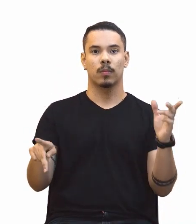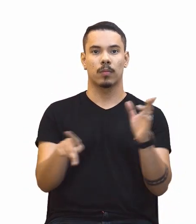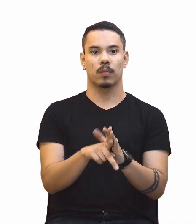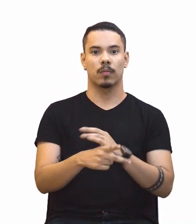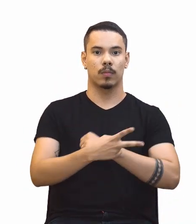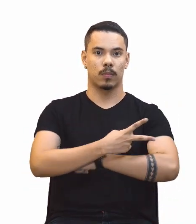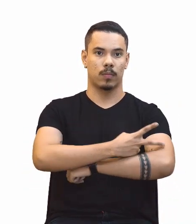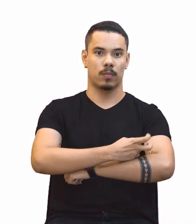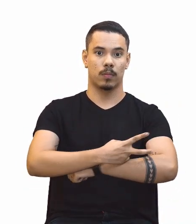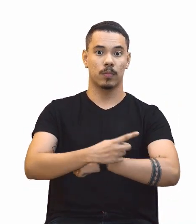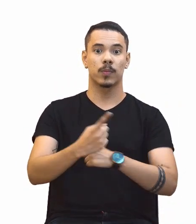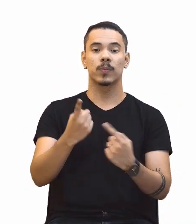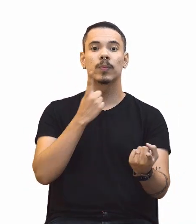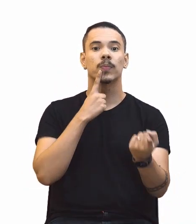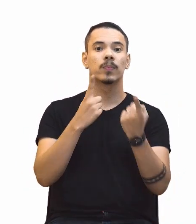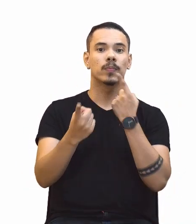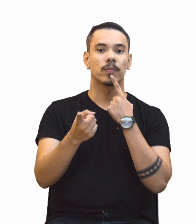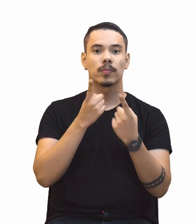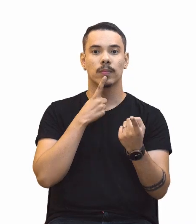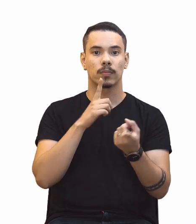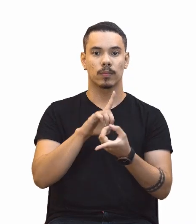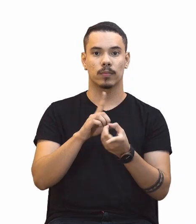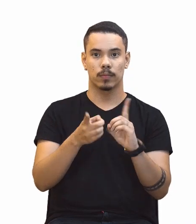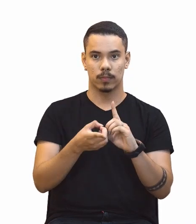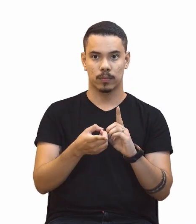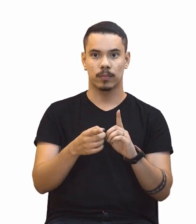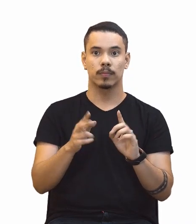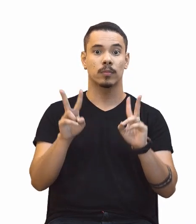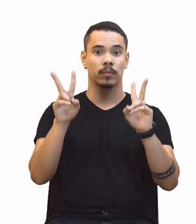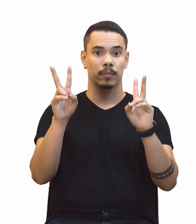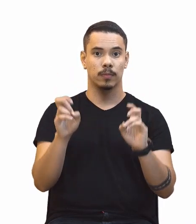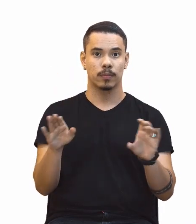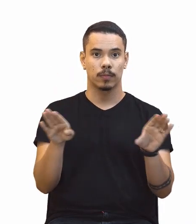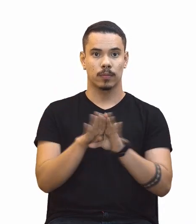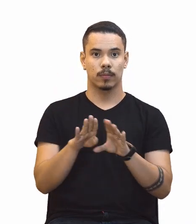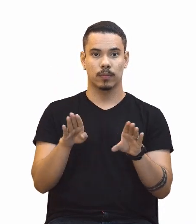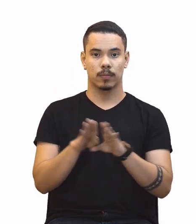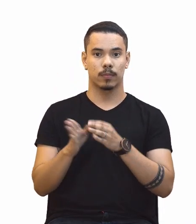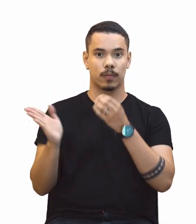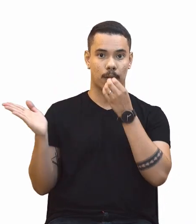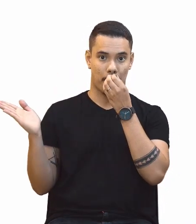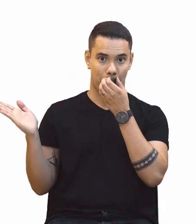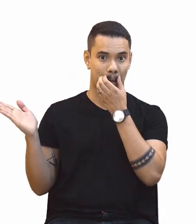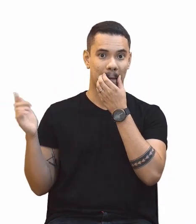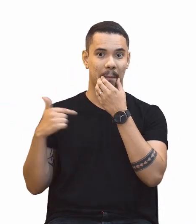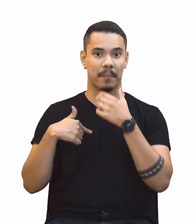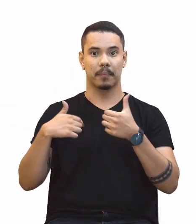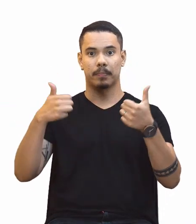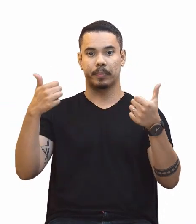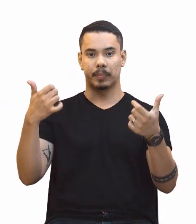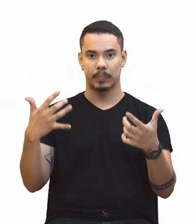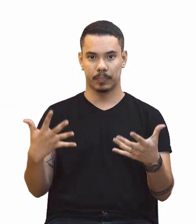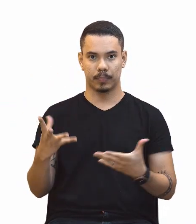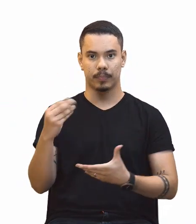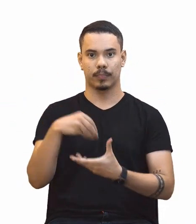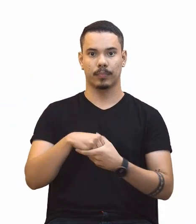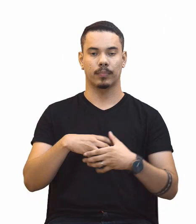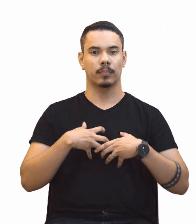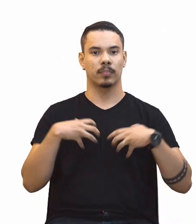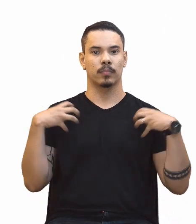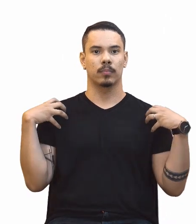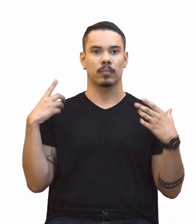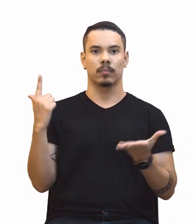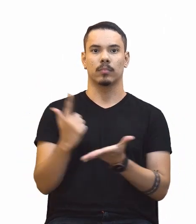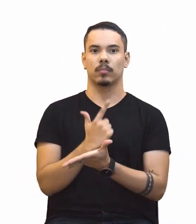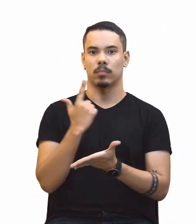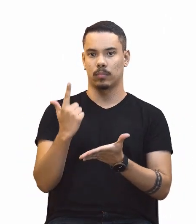o diálogo. Vimos sobre a alegoria da caverna em Platão, que está presente no livro 7 da